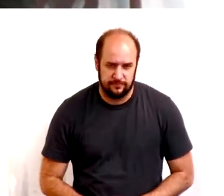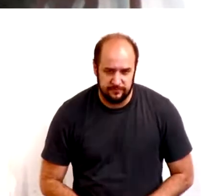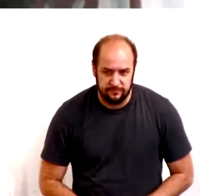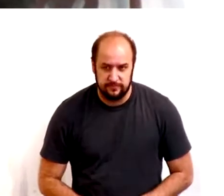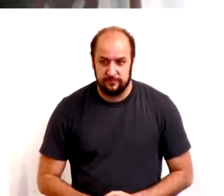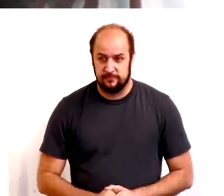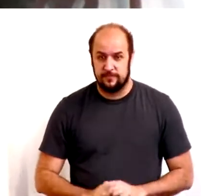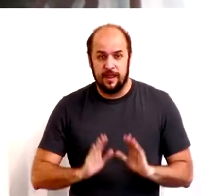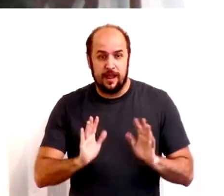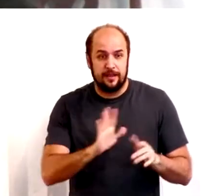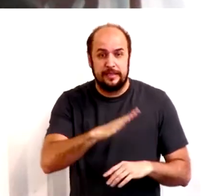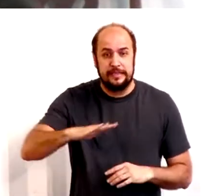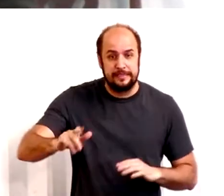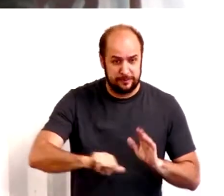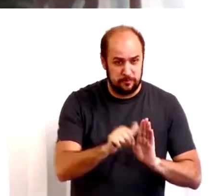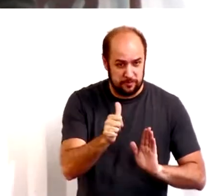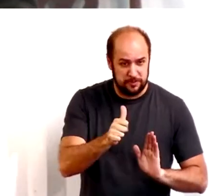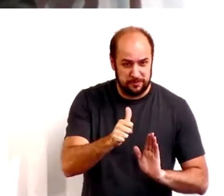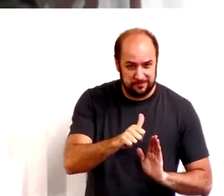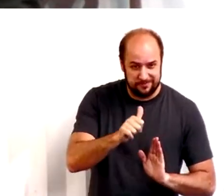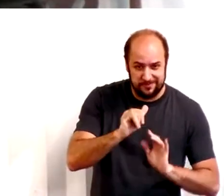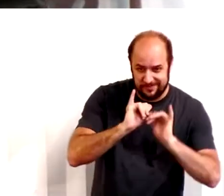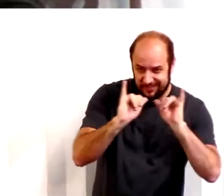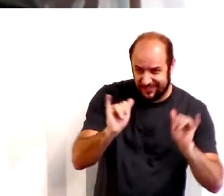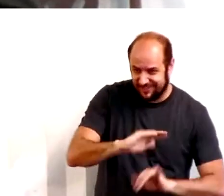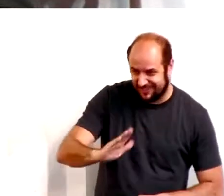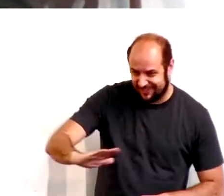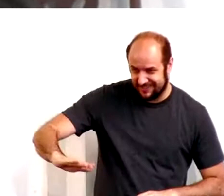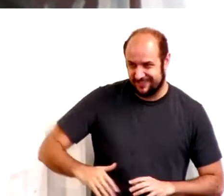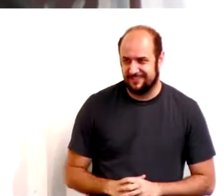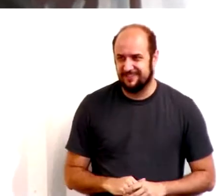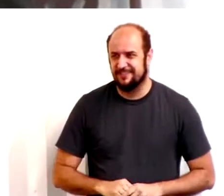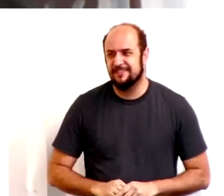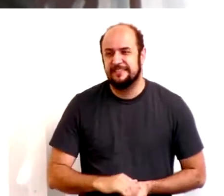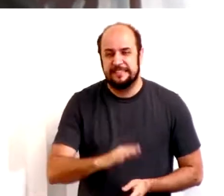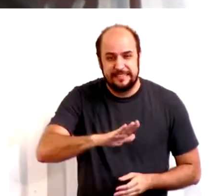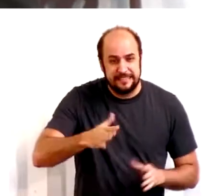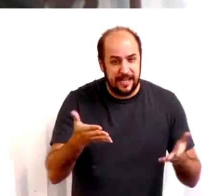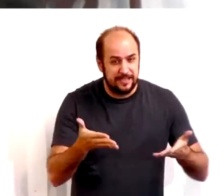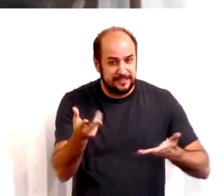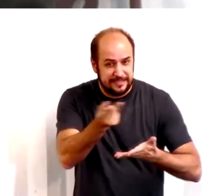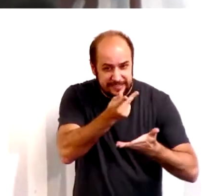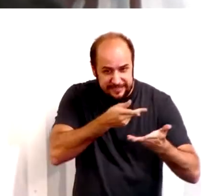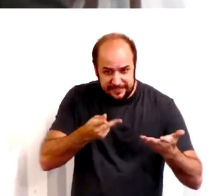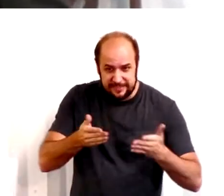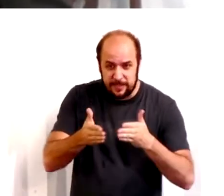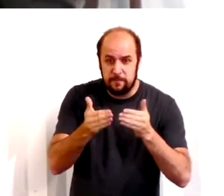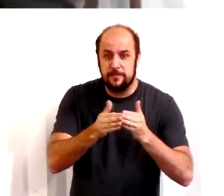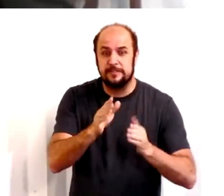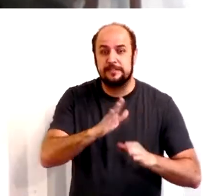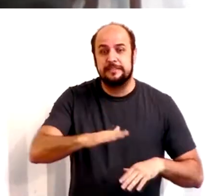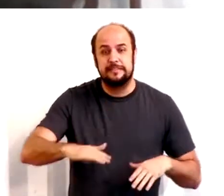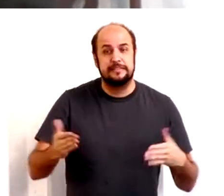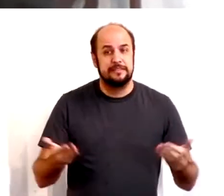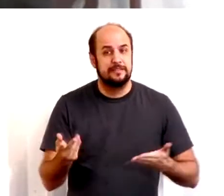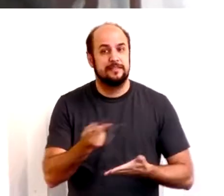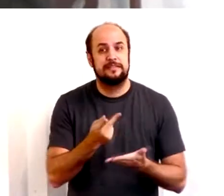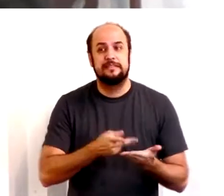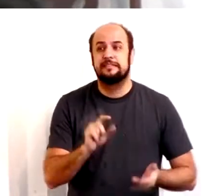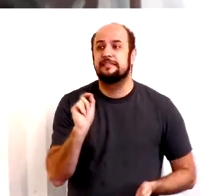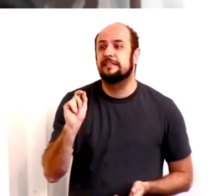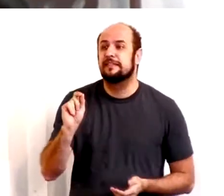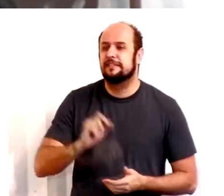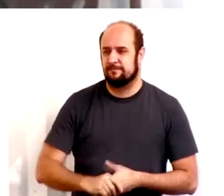Vamos começar com as nossas crianças. Minhas lindas crianças, o pedido para vocês hoje é o seguinte.